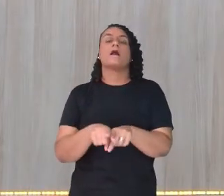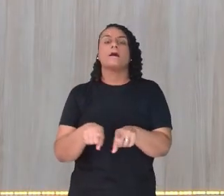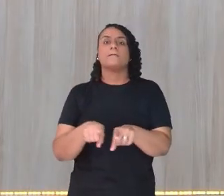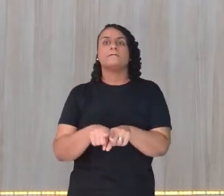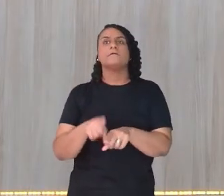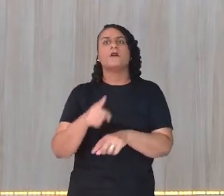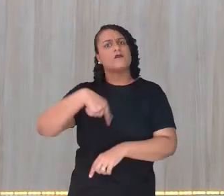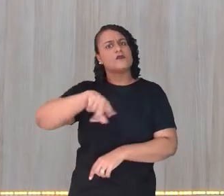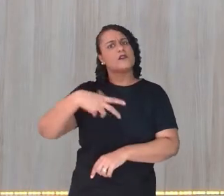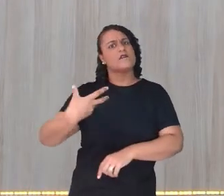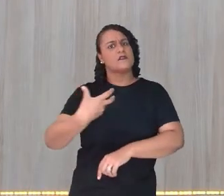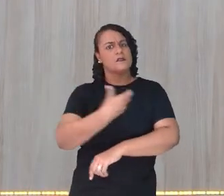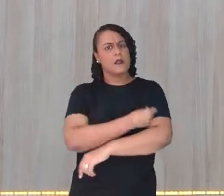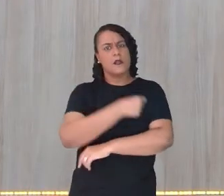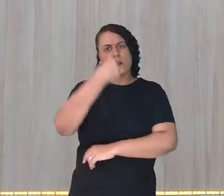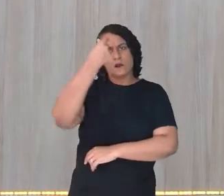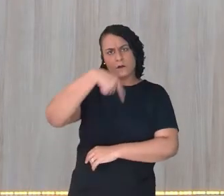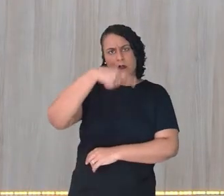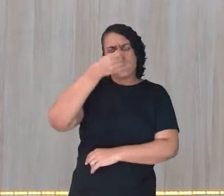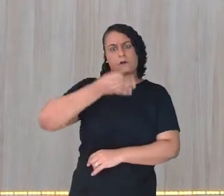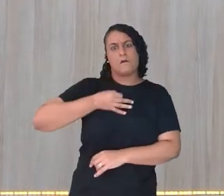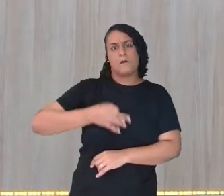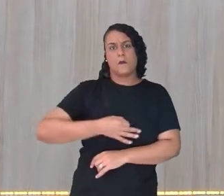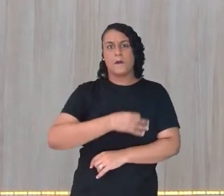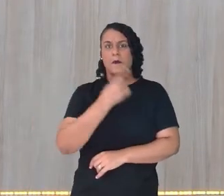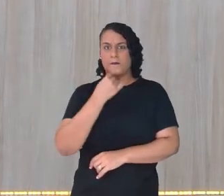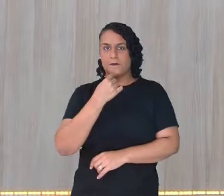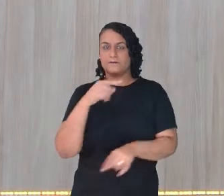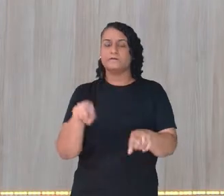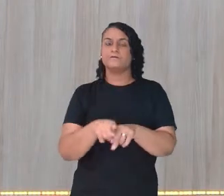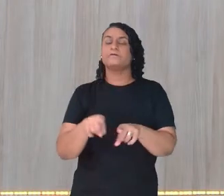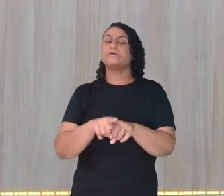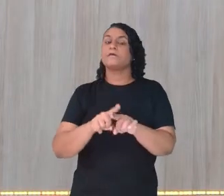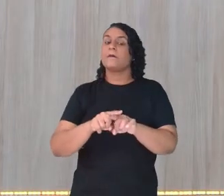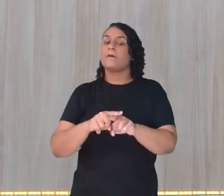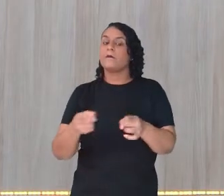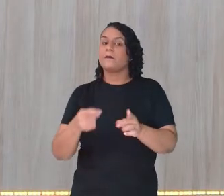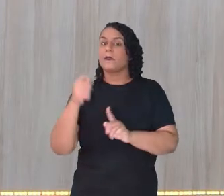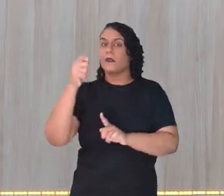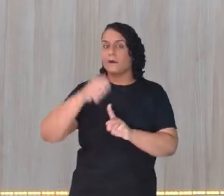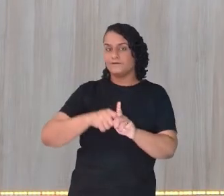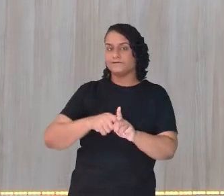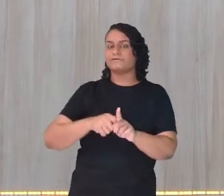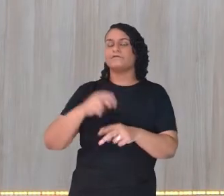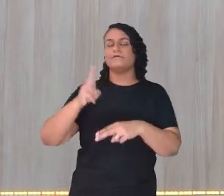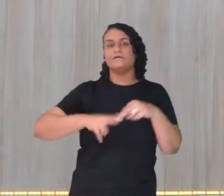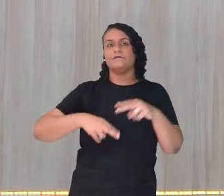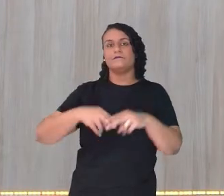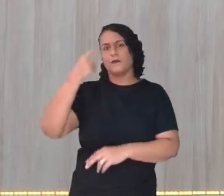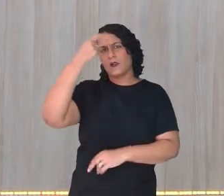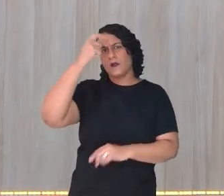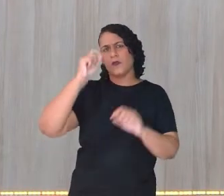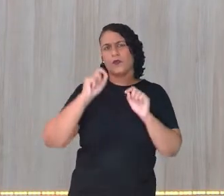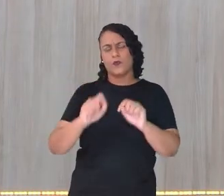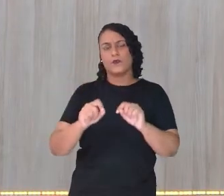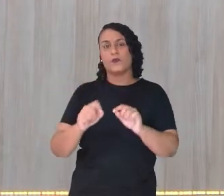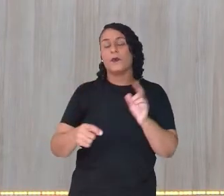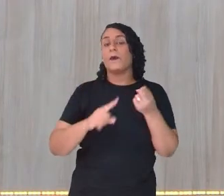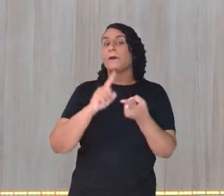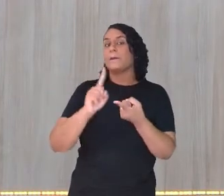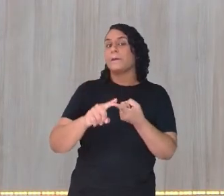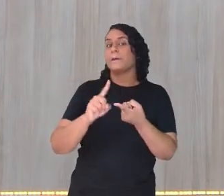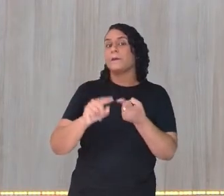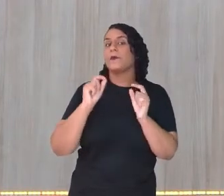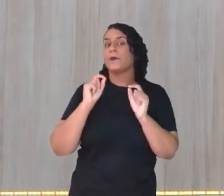vacinas, a vacina da gripe, a vacina do sarampo. Mas o mês de junho, a conscientização é em relação, primeiro,